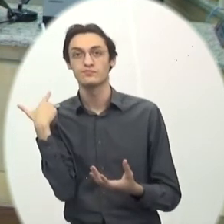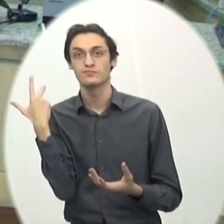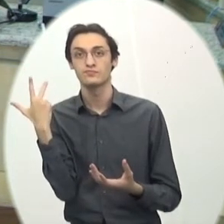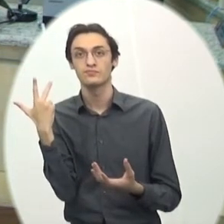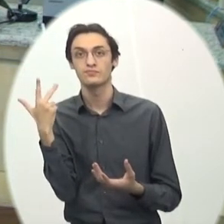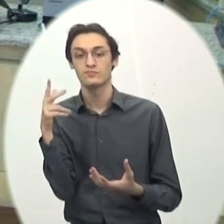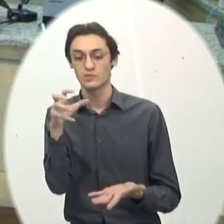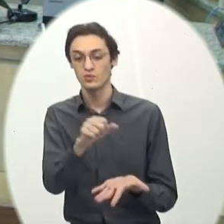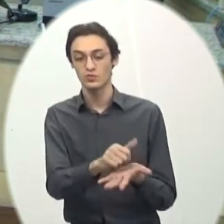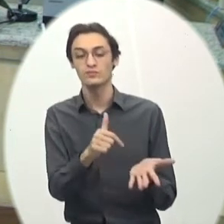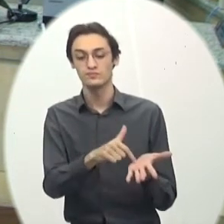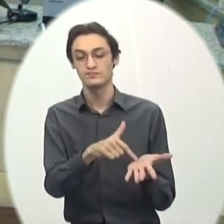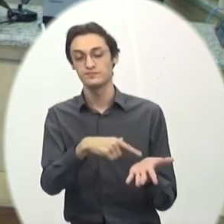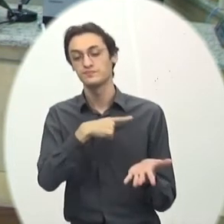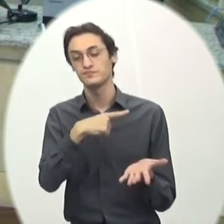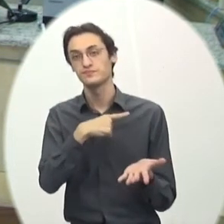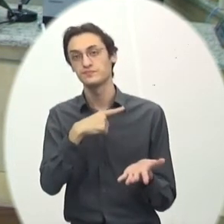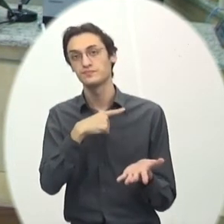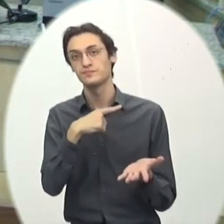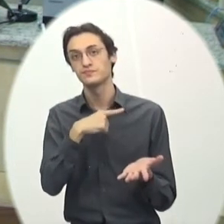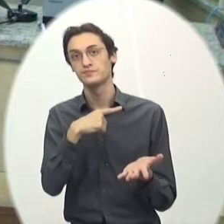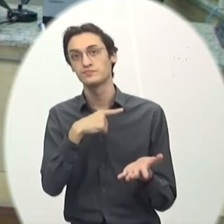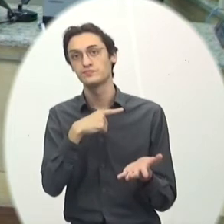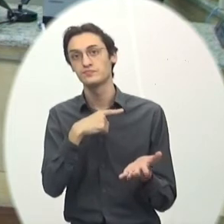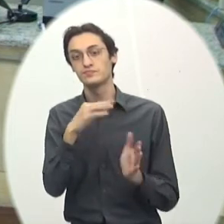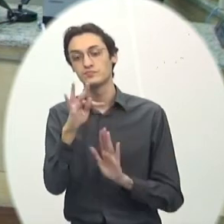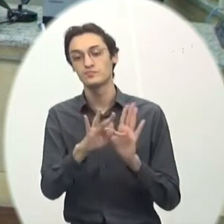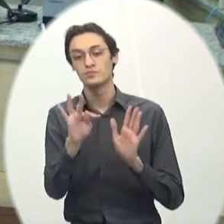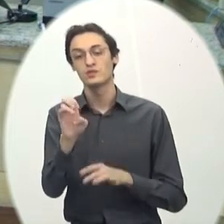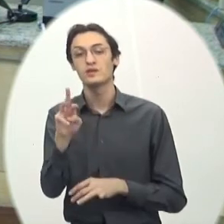no contrato vai... É o termo de contrato.